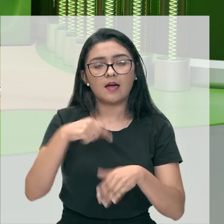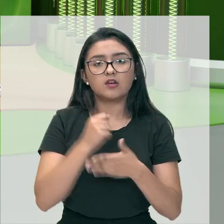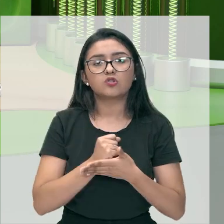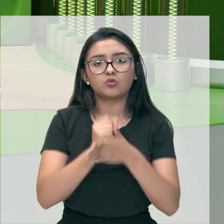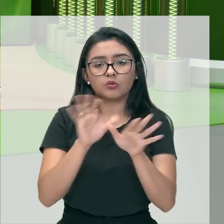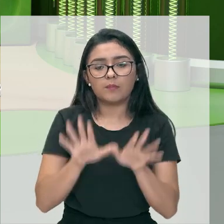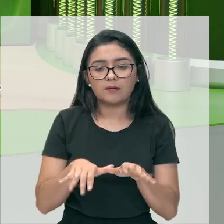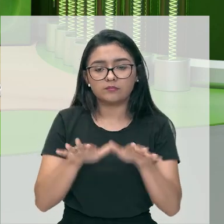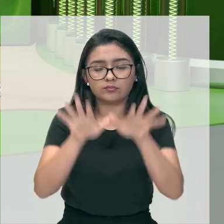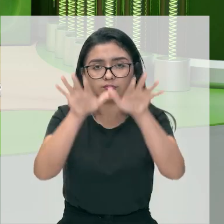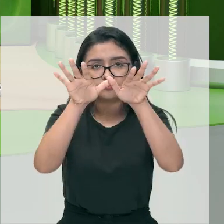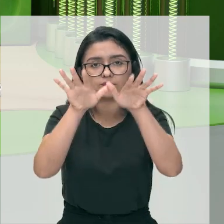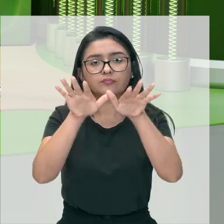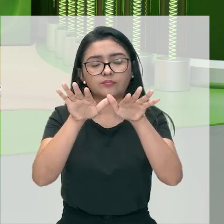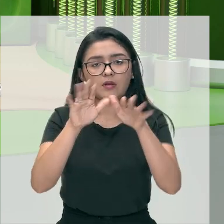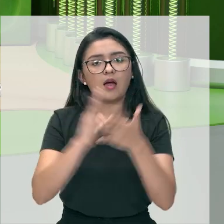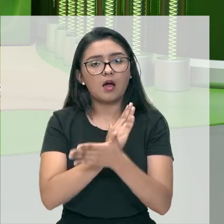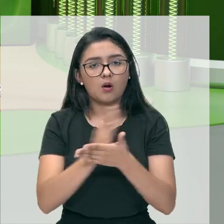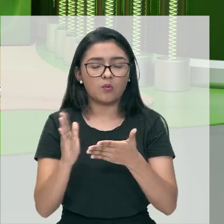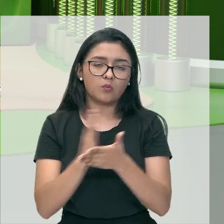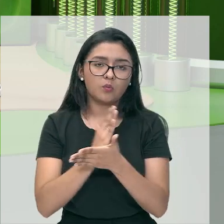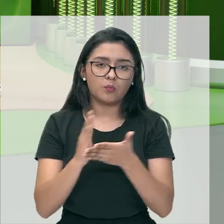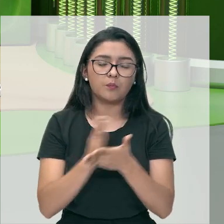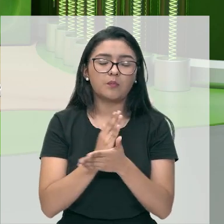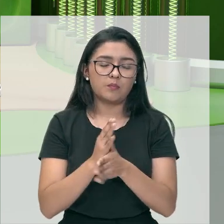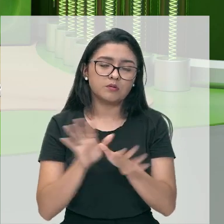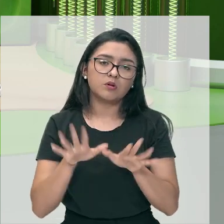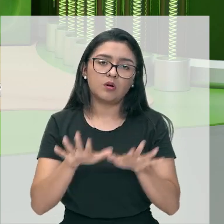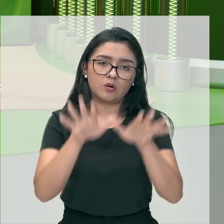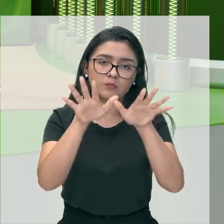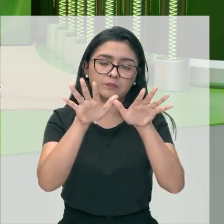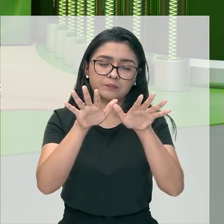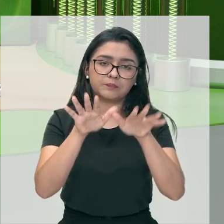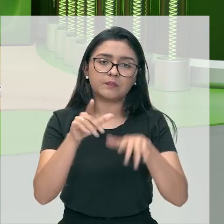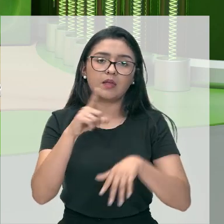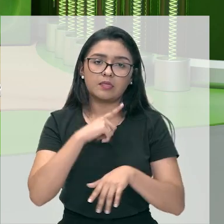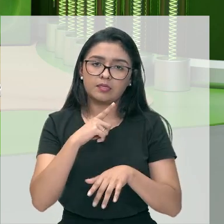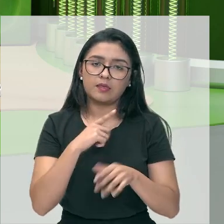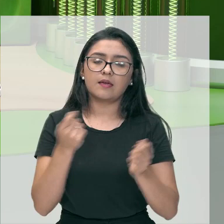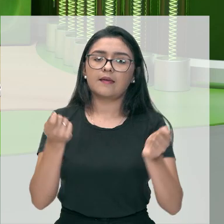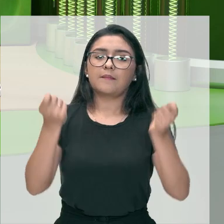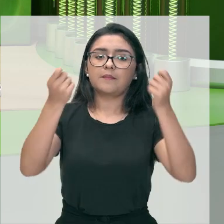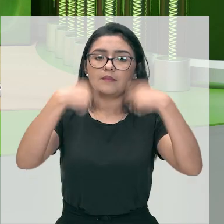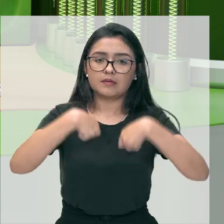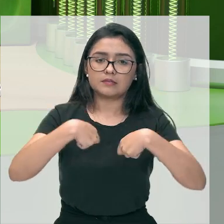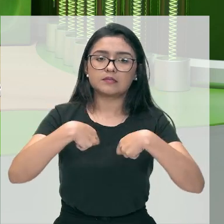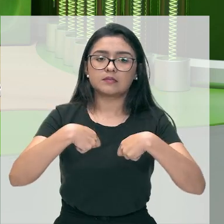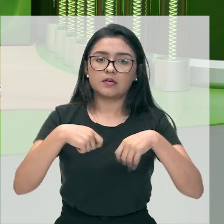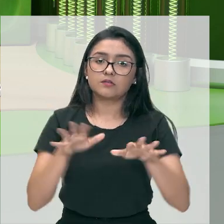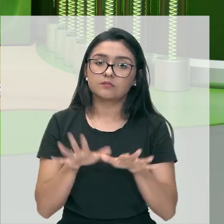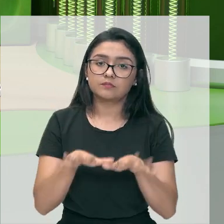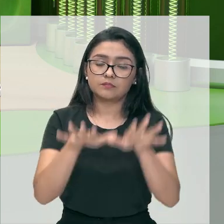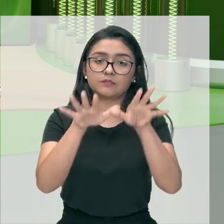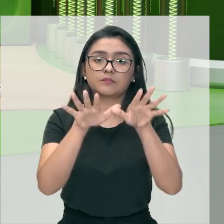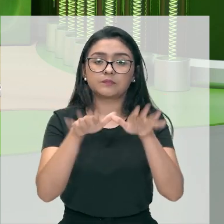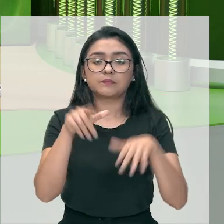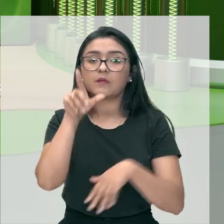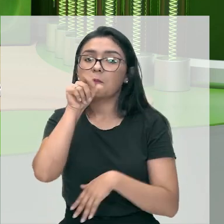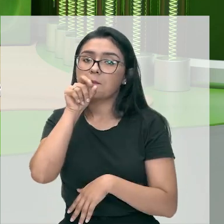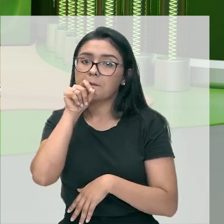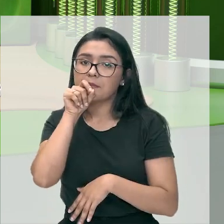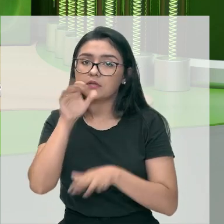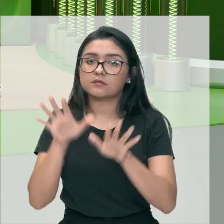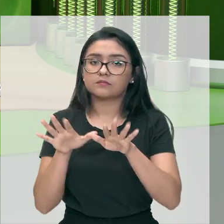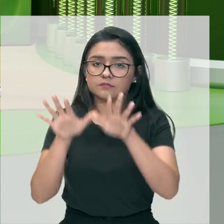sabemos, muitas das aves elas vão voar, não são todas, né? As aves que têm essa capacidade de voar são os pássaros.